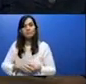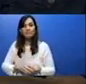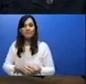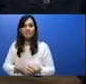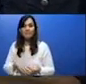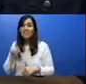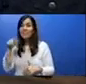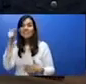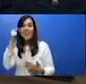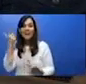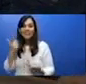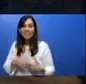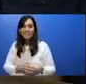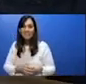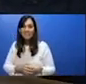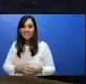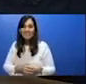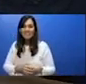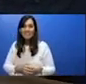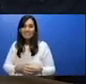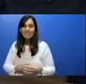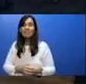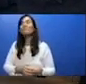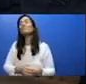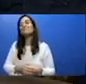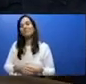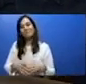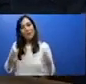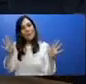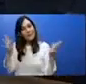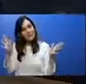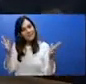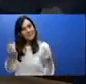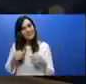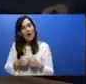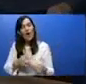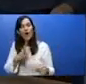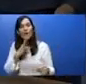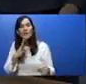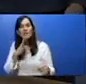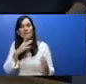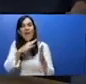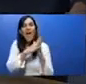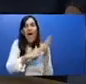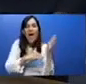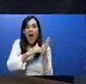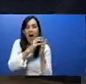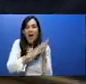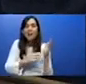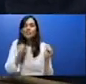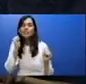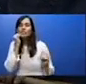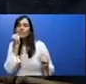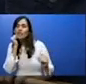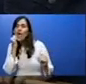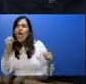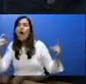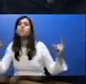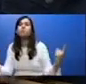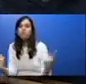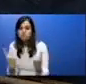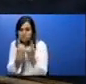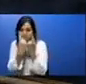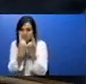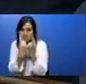acham? O conhecimento da arte era tão importante quanto da ciência. Lembra